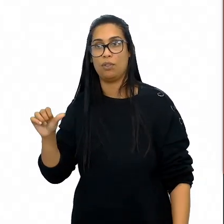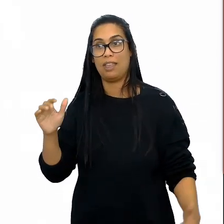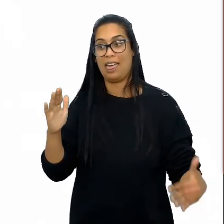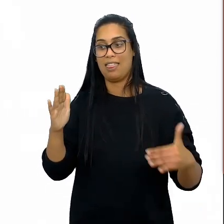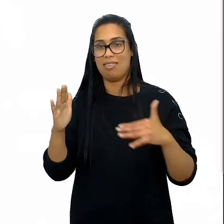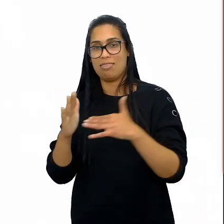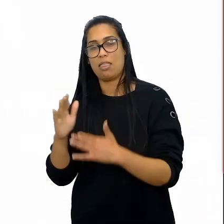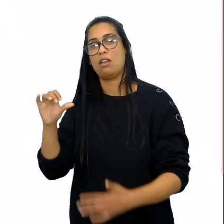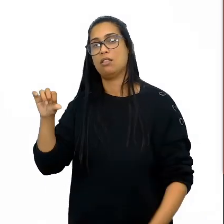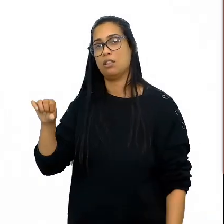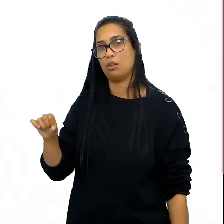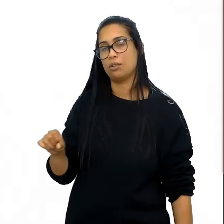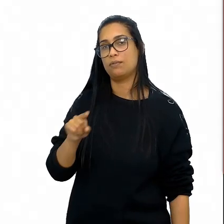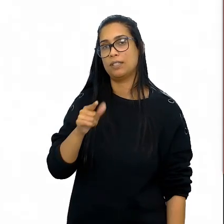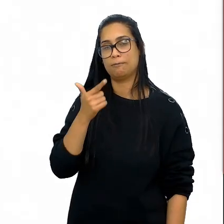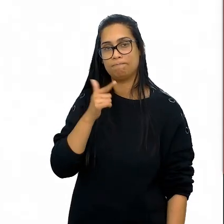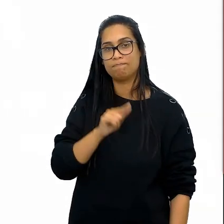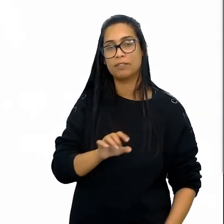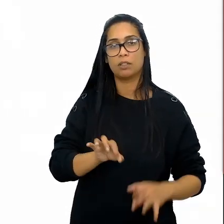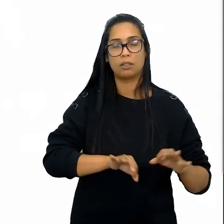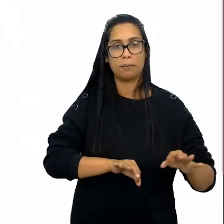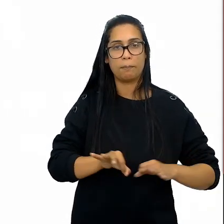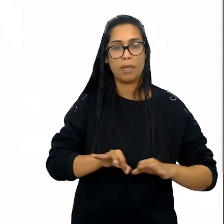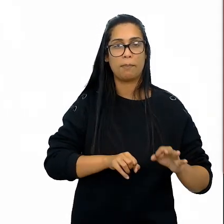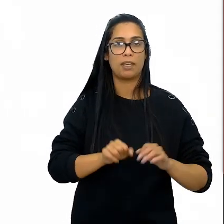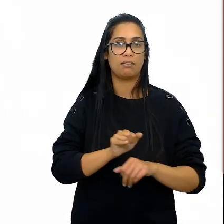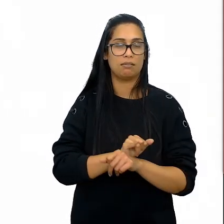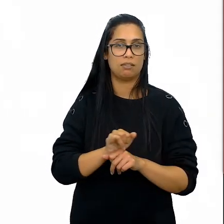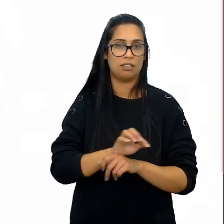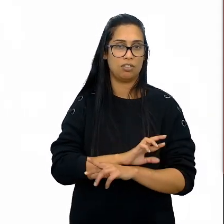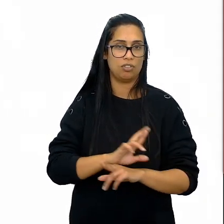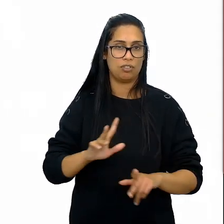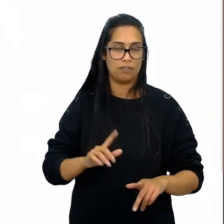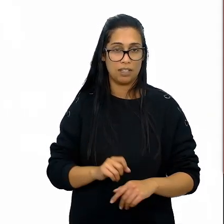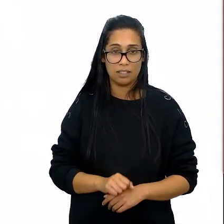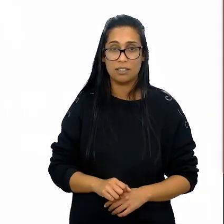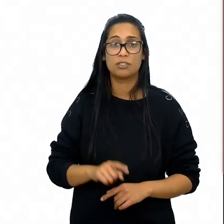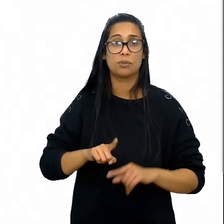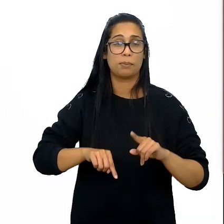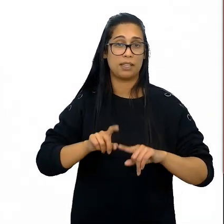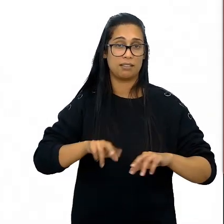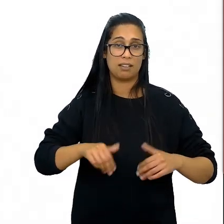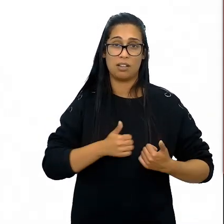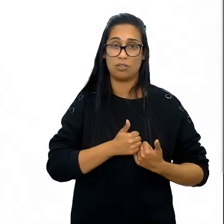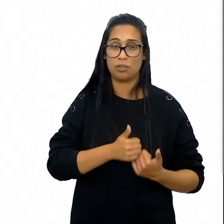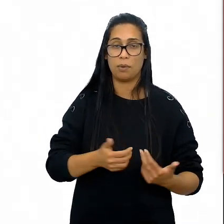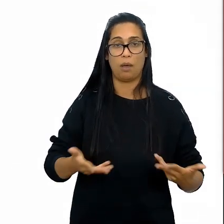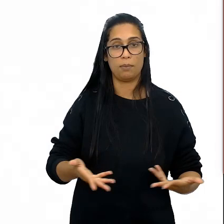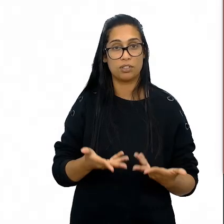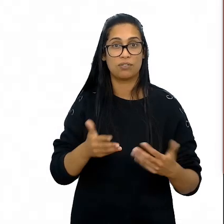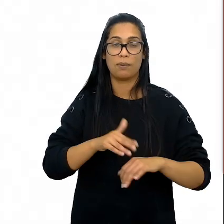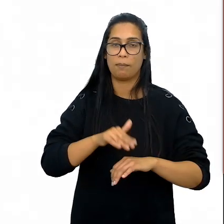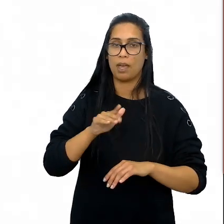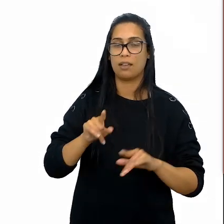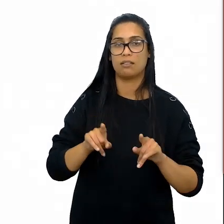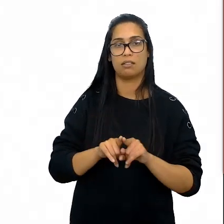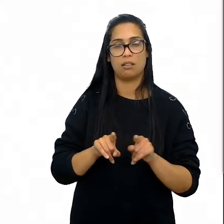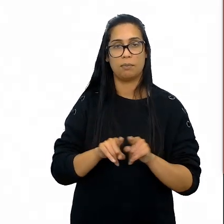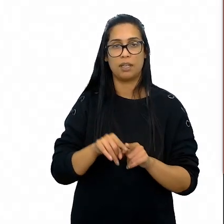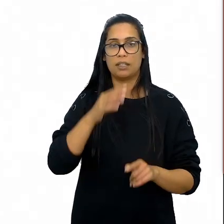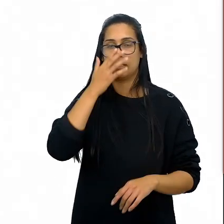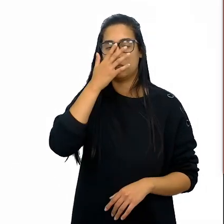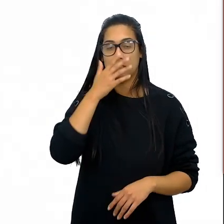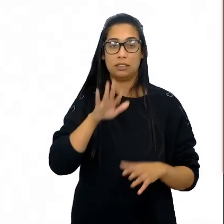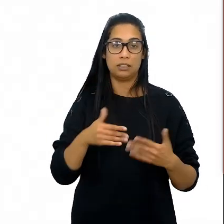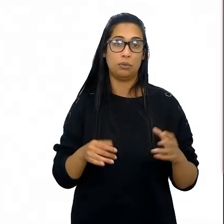de ler todas essas habilidades mas material está disponível a todos vocês até chegar no nono ano tá certo que